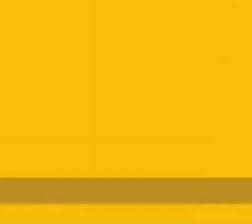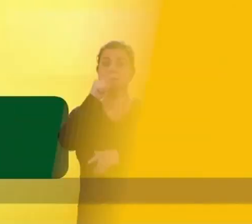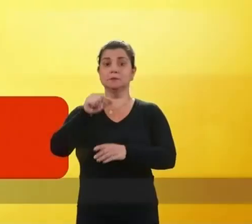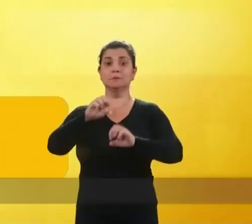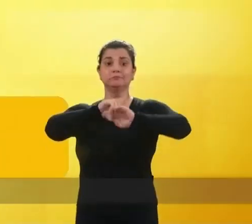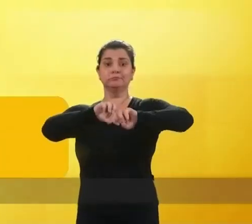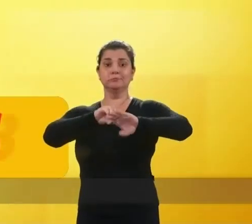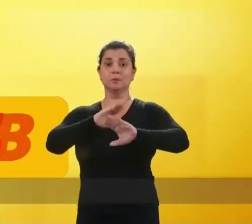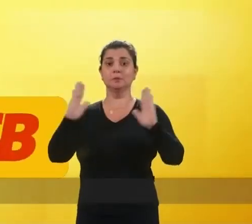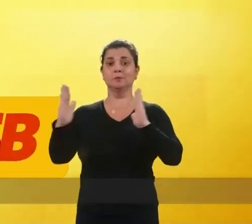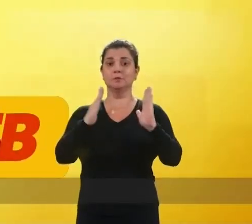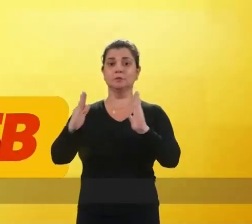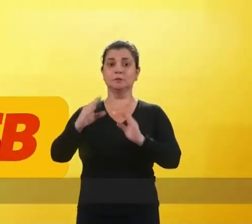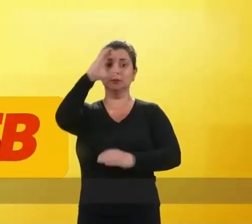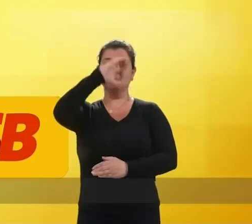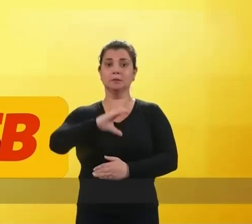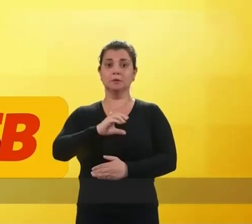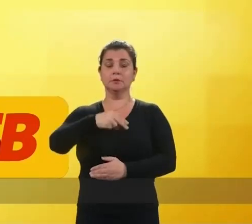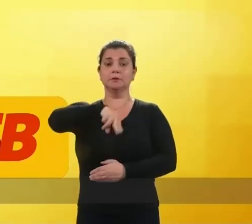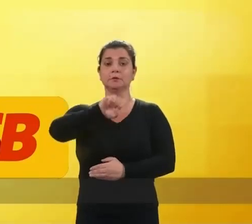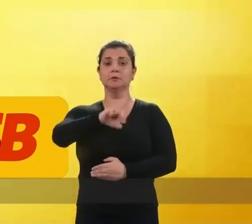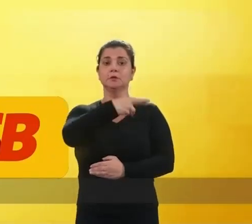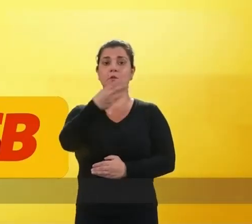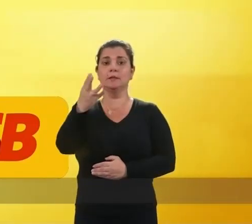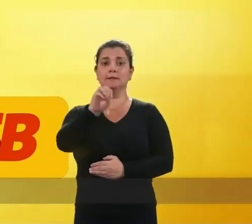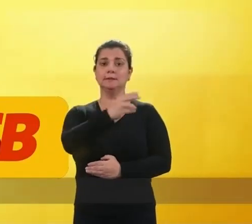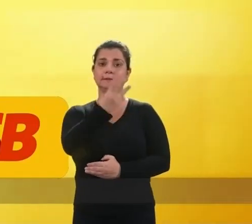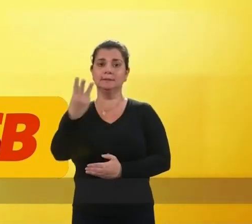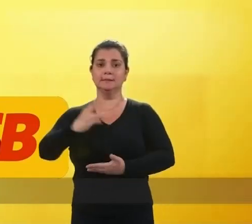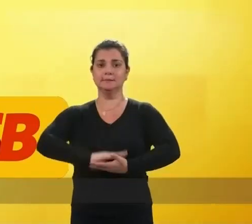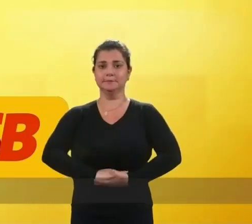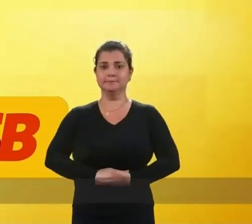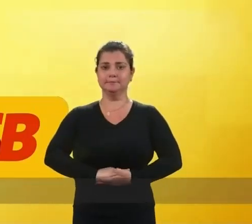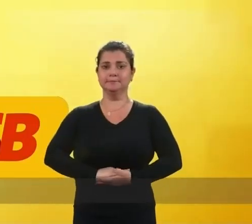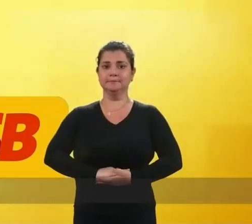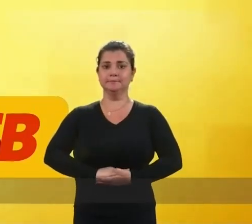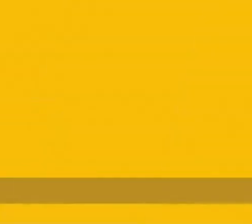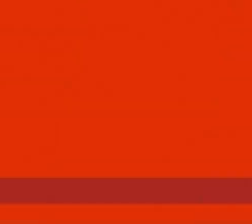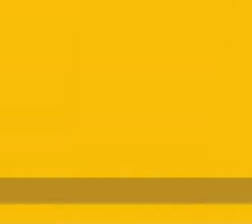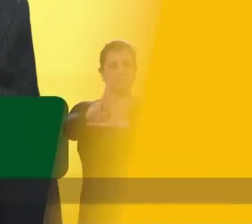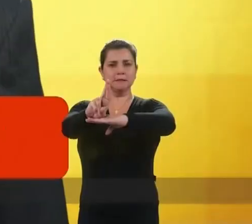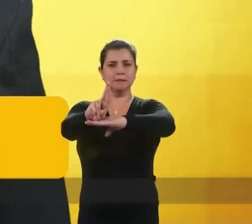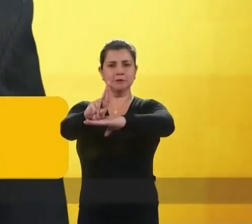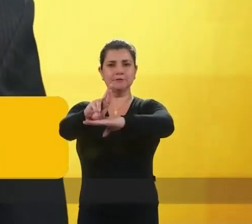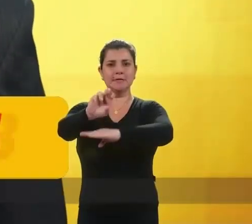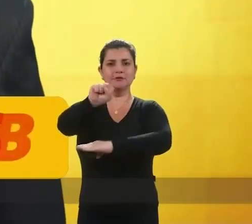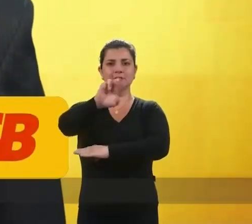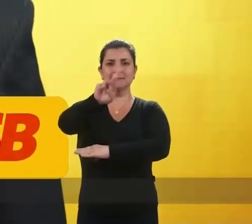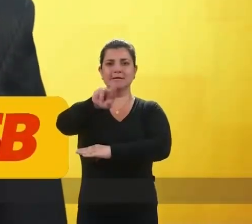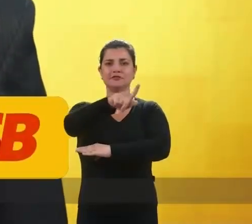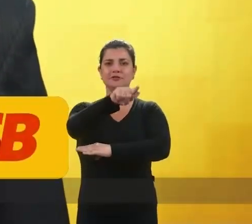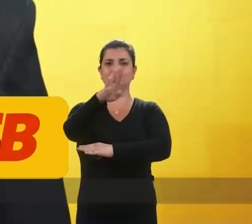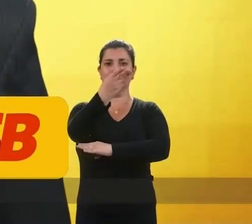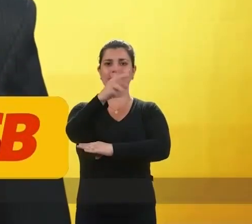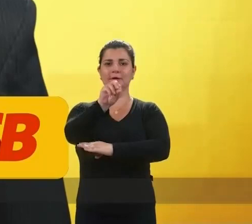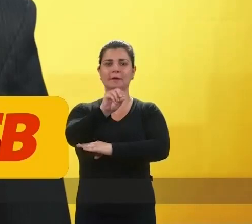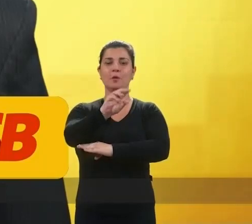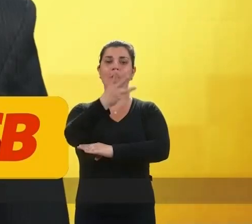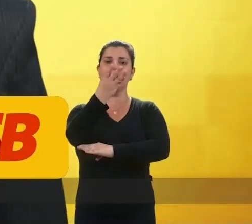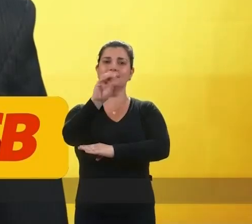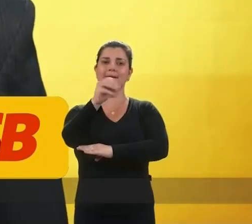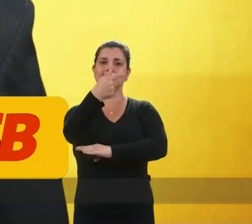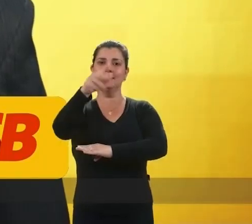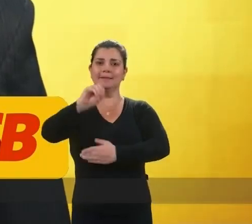4022. Saneamento e educação, um mandato cidadão, Neurildo Dassi, 4033. Pela